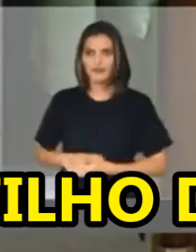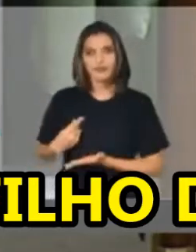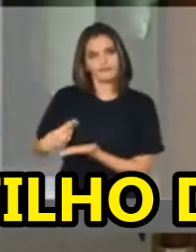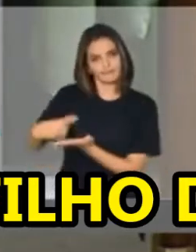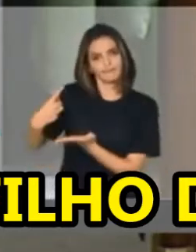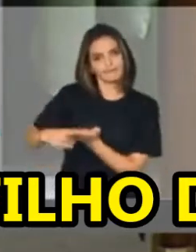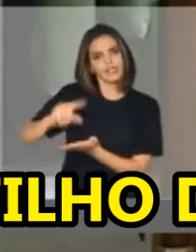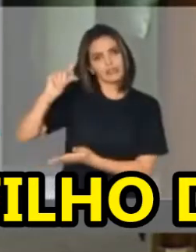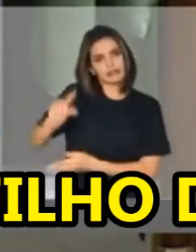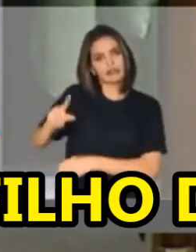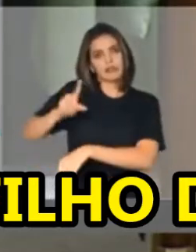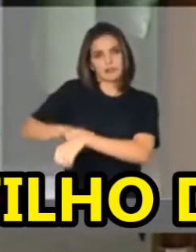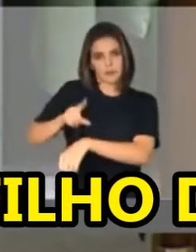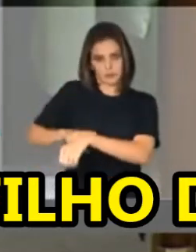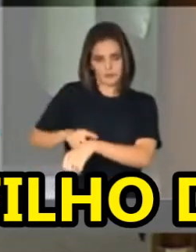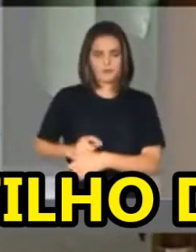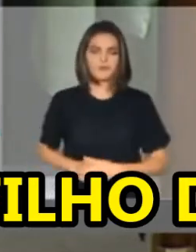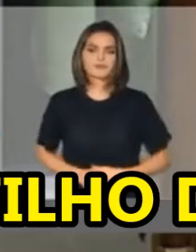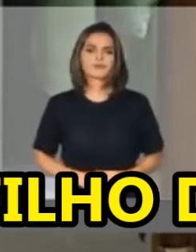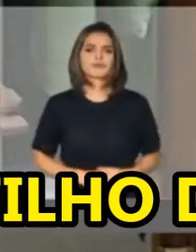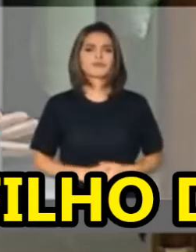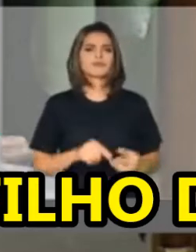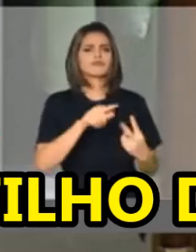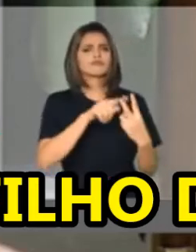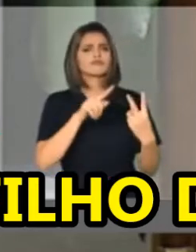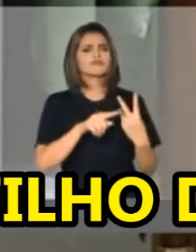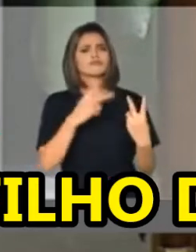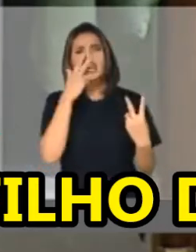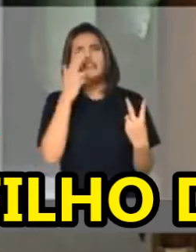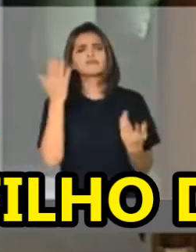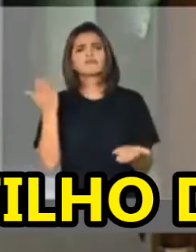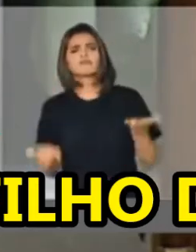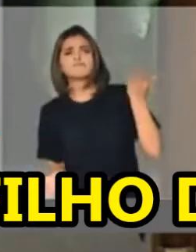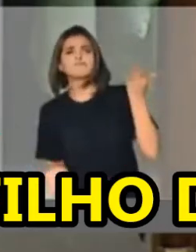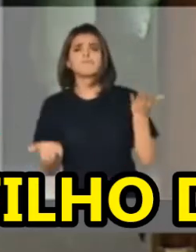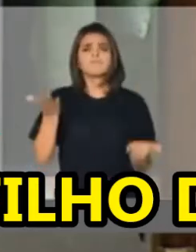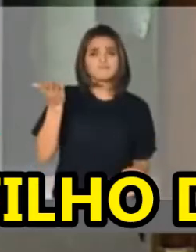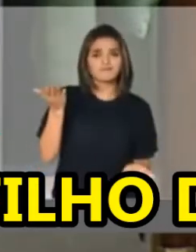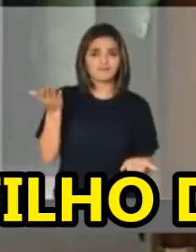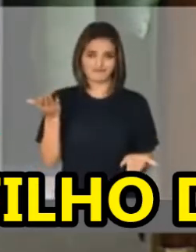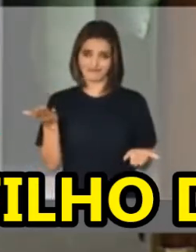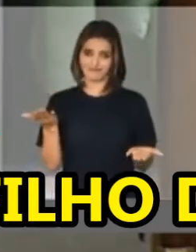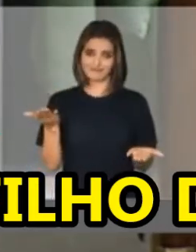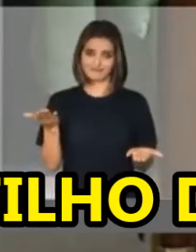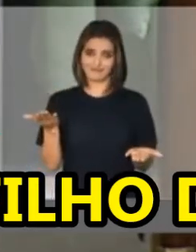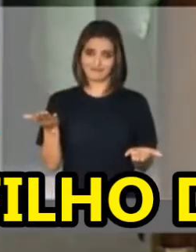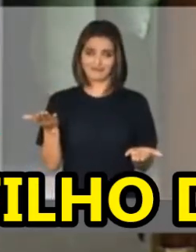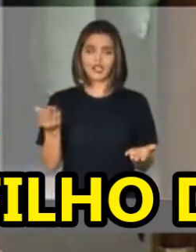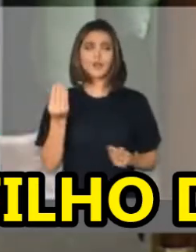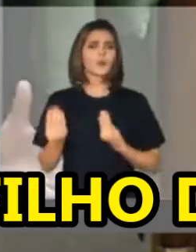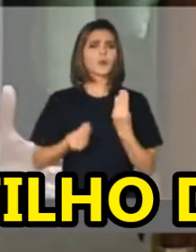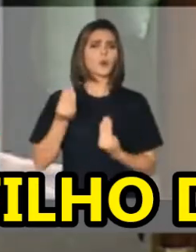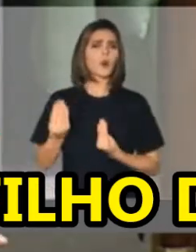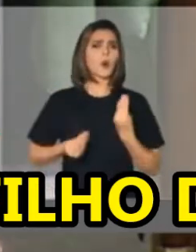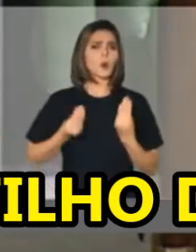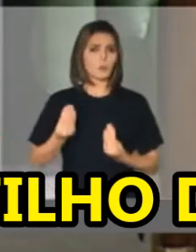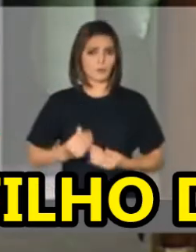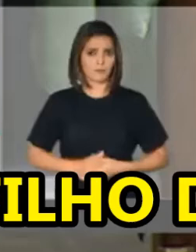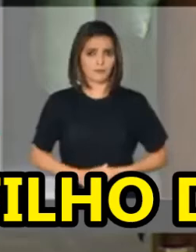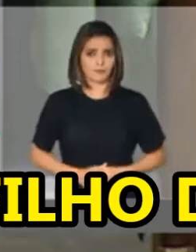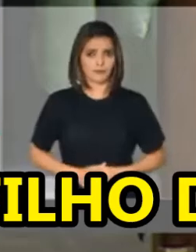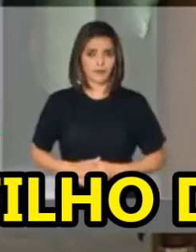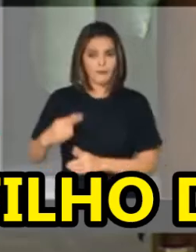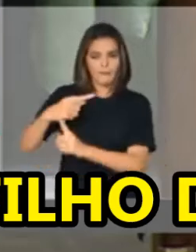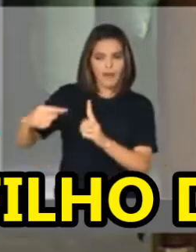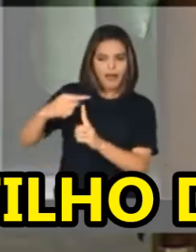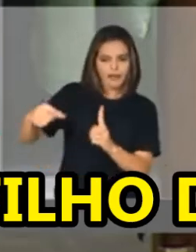mesa, sobre os 2 pesos e 2 medidas de como parte do Ministério Público